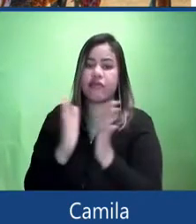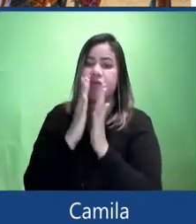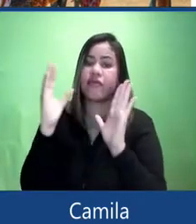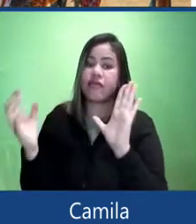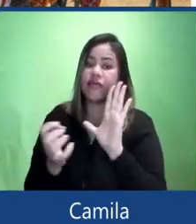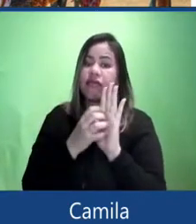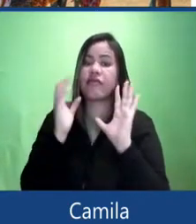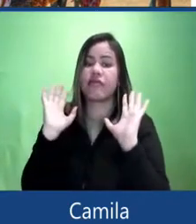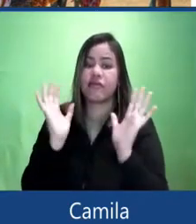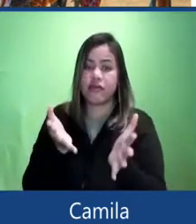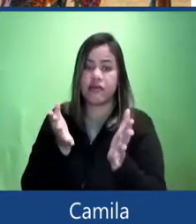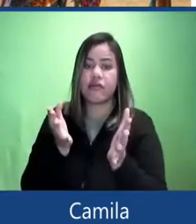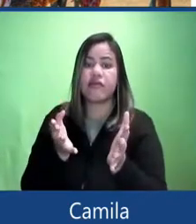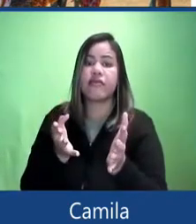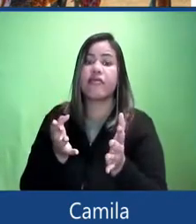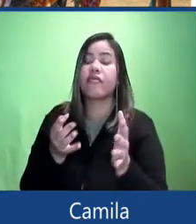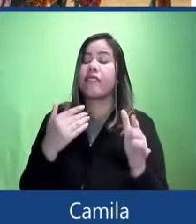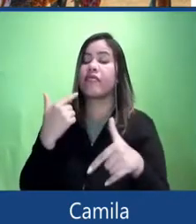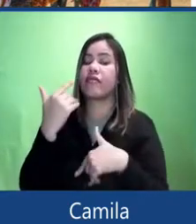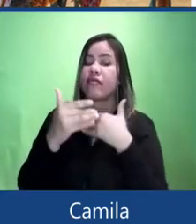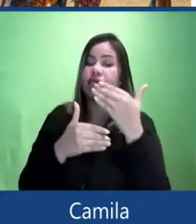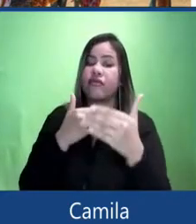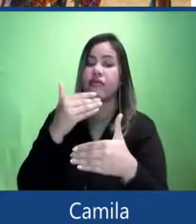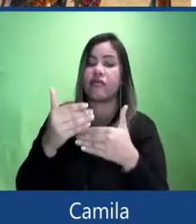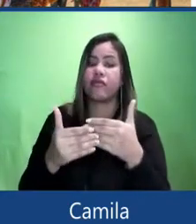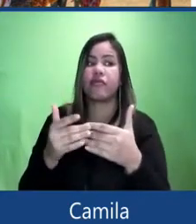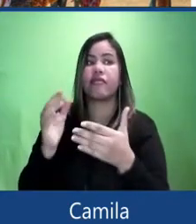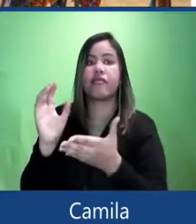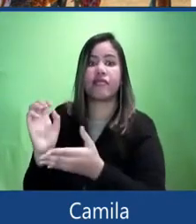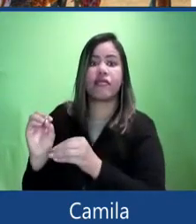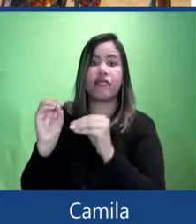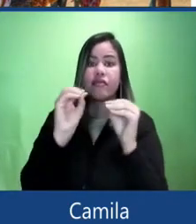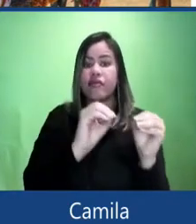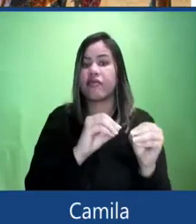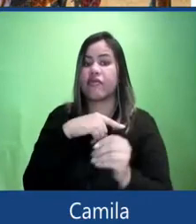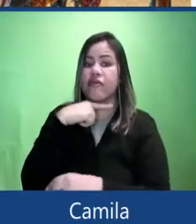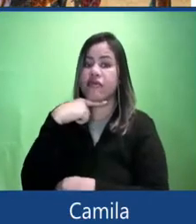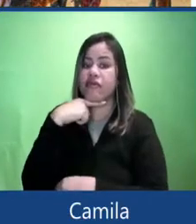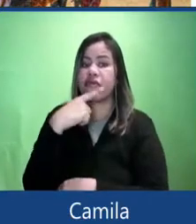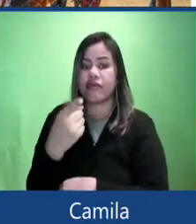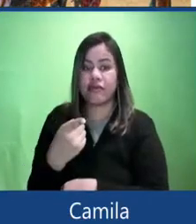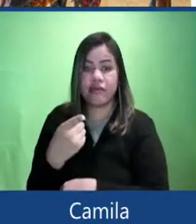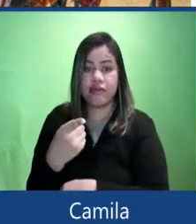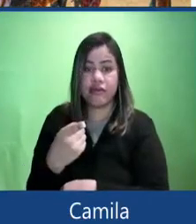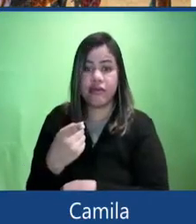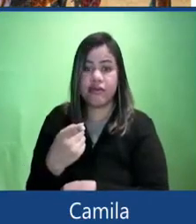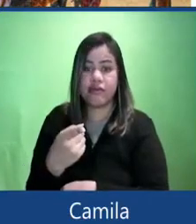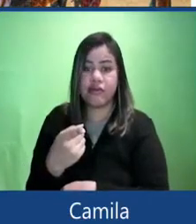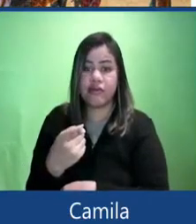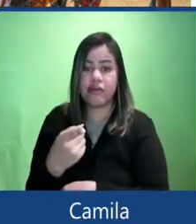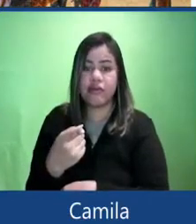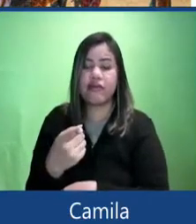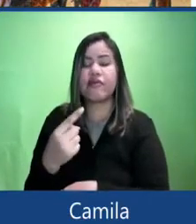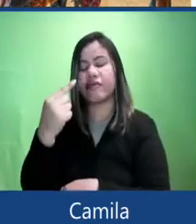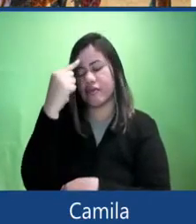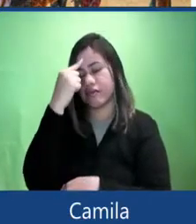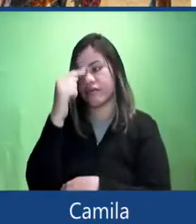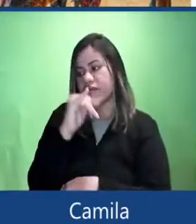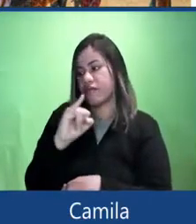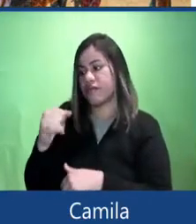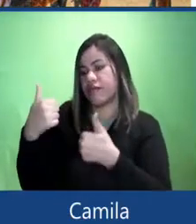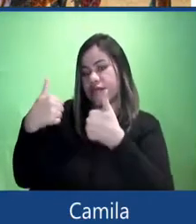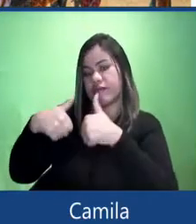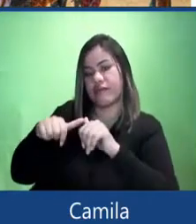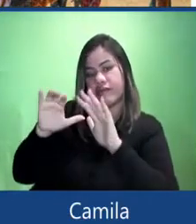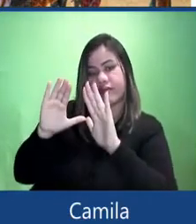problema fica maior ainda se a pessoa não tem condições de migrar. Então, já é ruim migrar, mas se ela tiver que ficar na região, né,